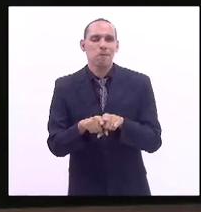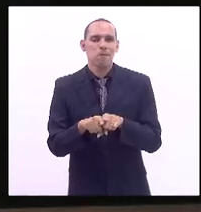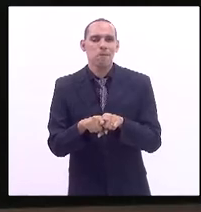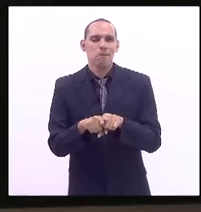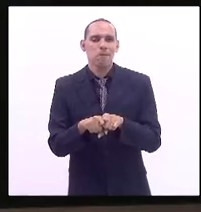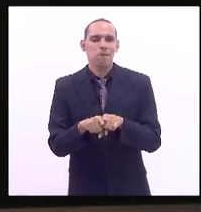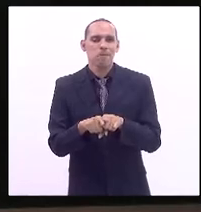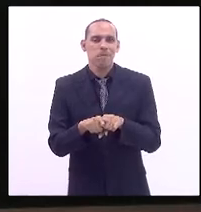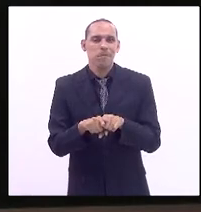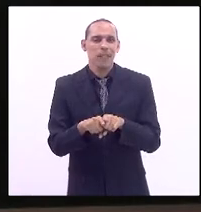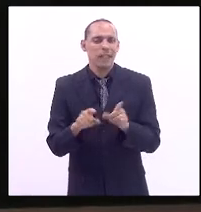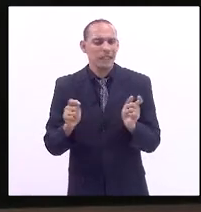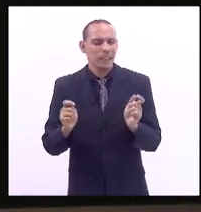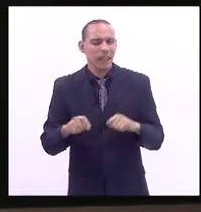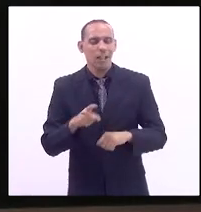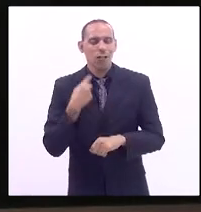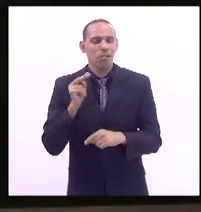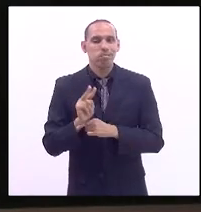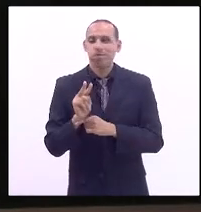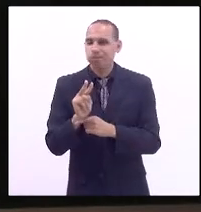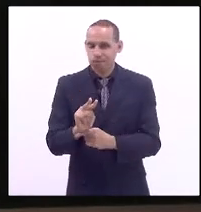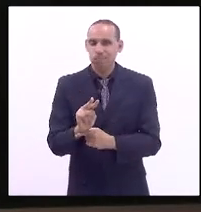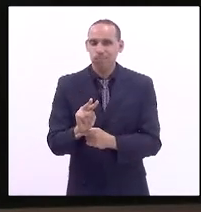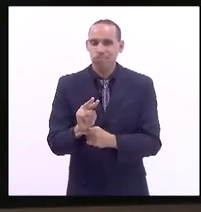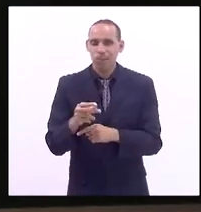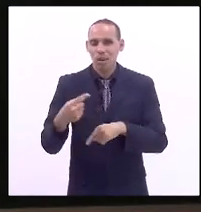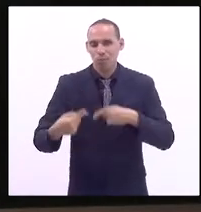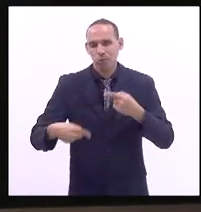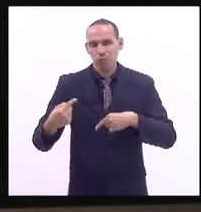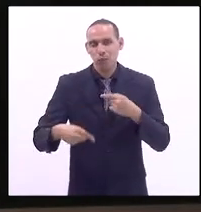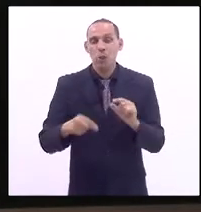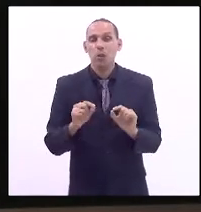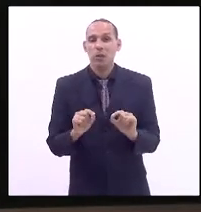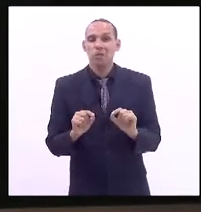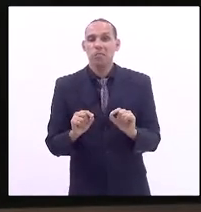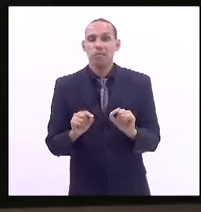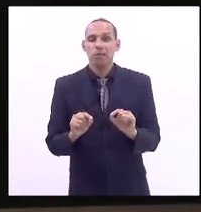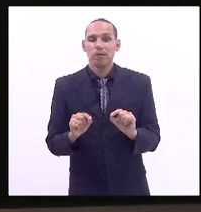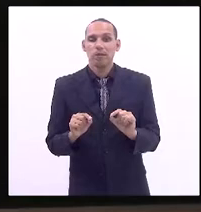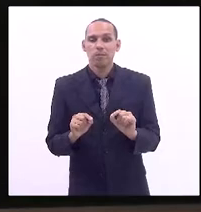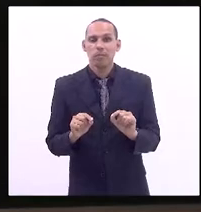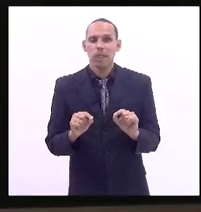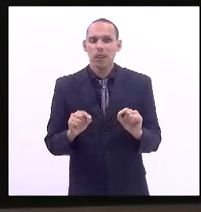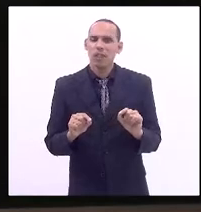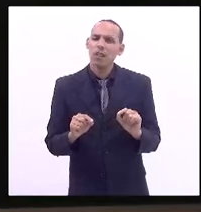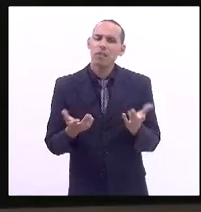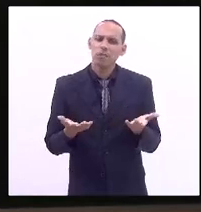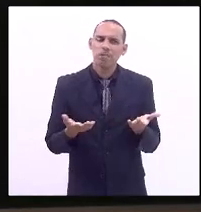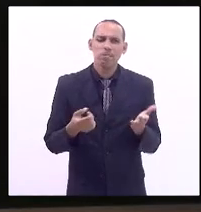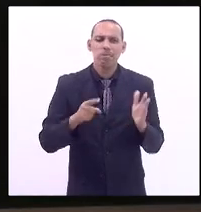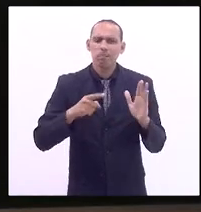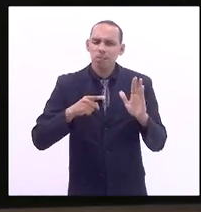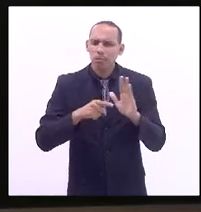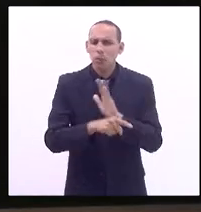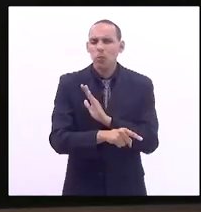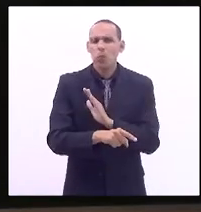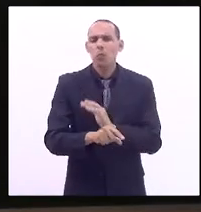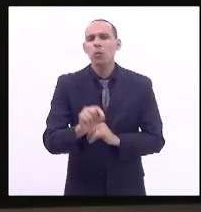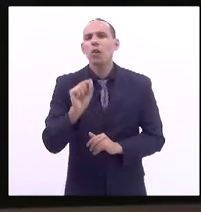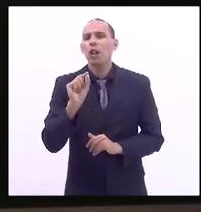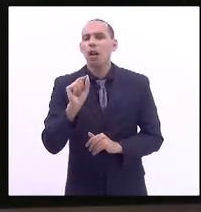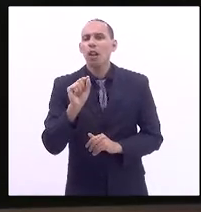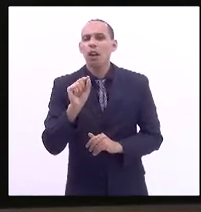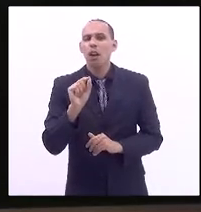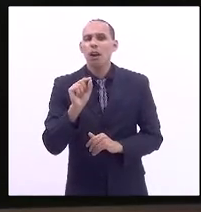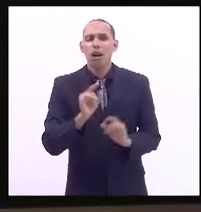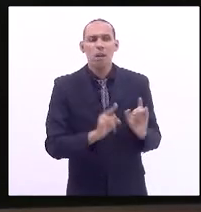E é isso que a gente vai defender nessa discussão de que haja um aprofundamento e por exemplo na